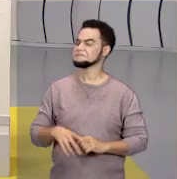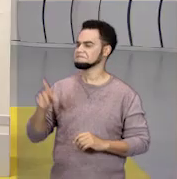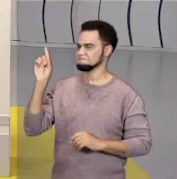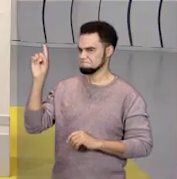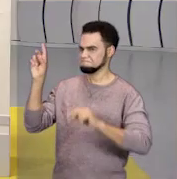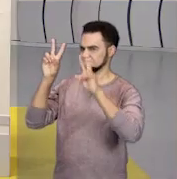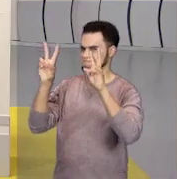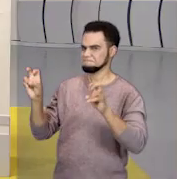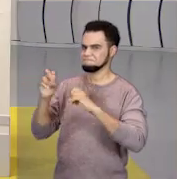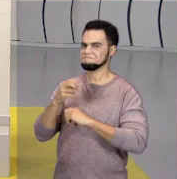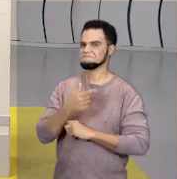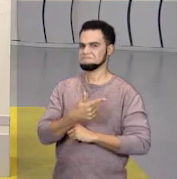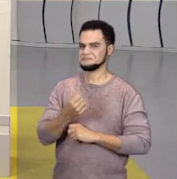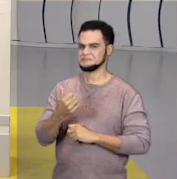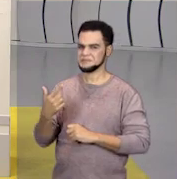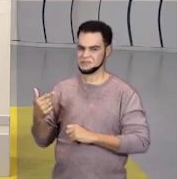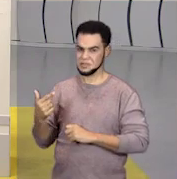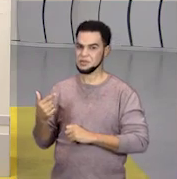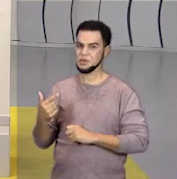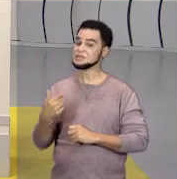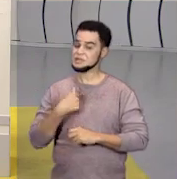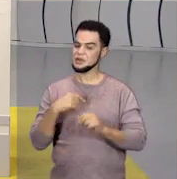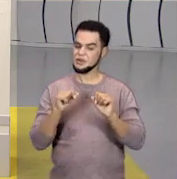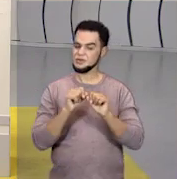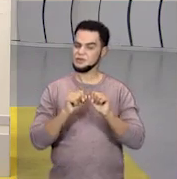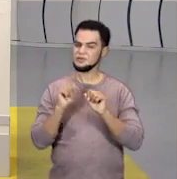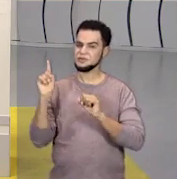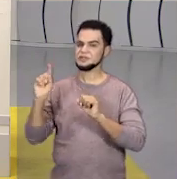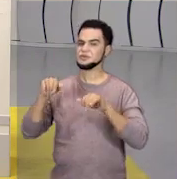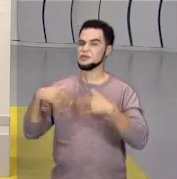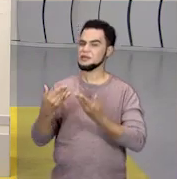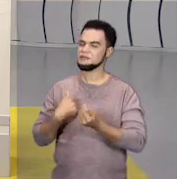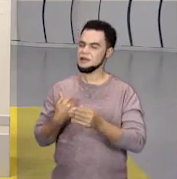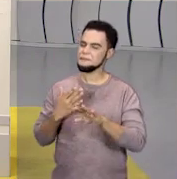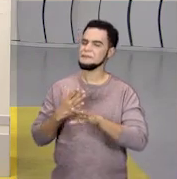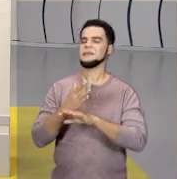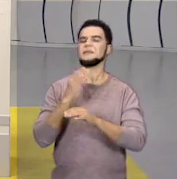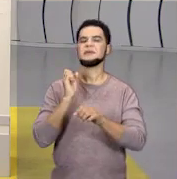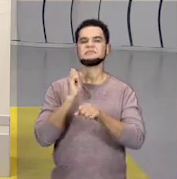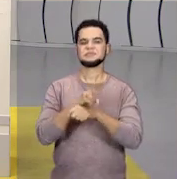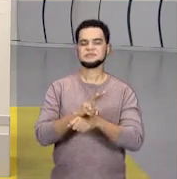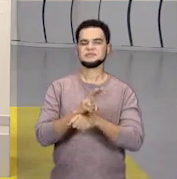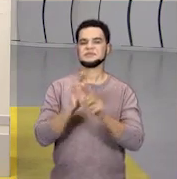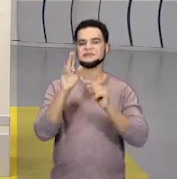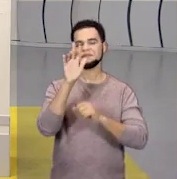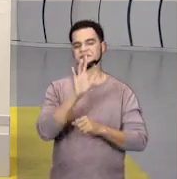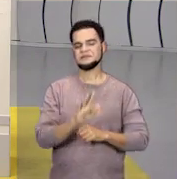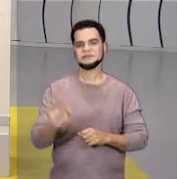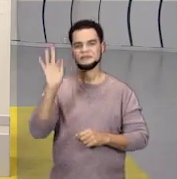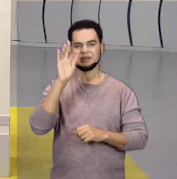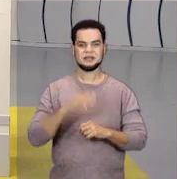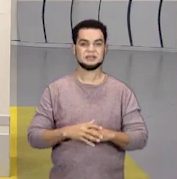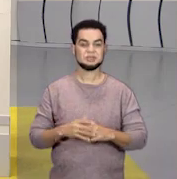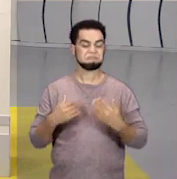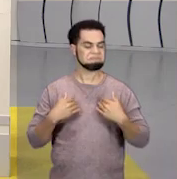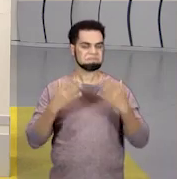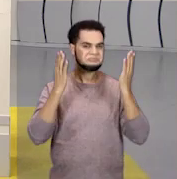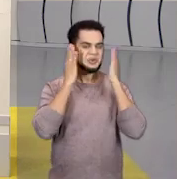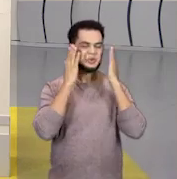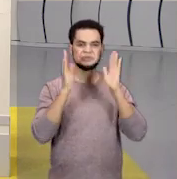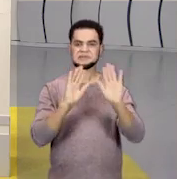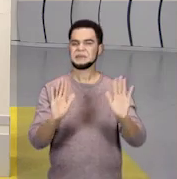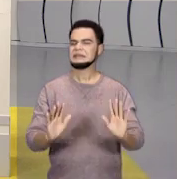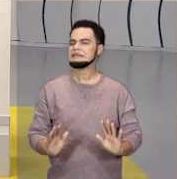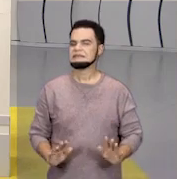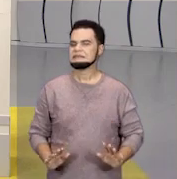gente, foi o tema que eu fiz quando eu fui entrar na universidade. Então, eu fiquei em pânico, porque eu não sabia nada sobre